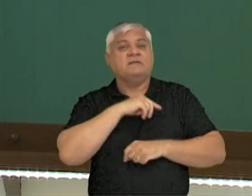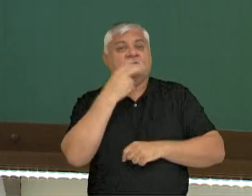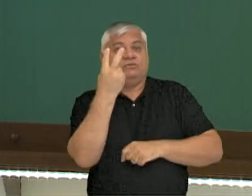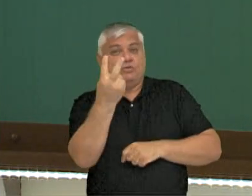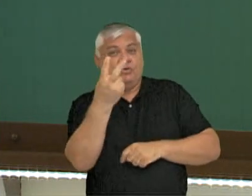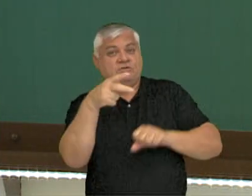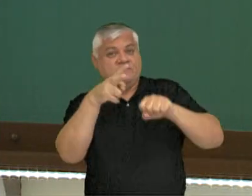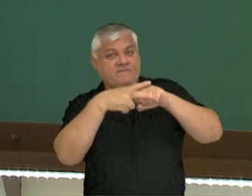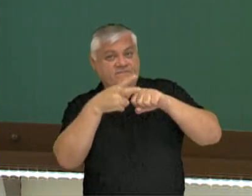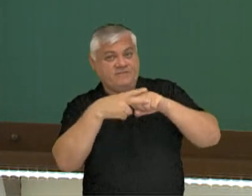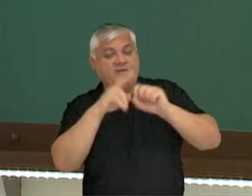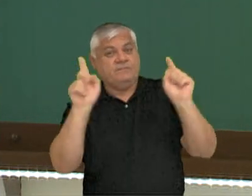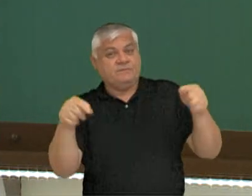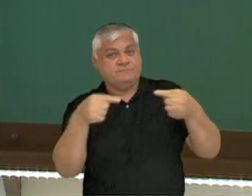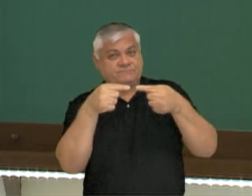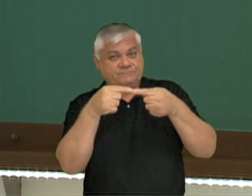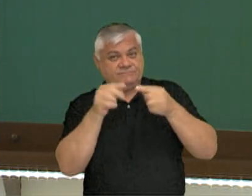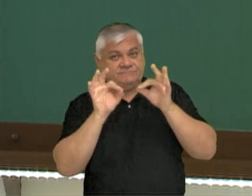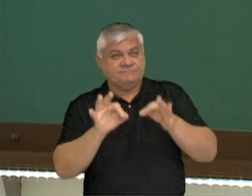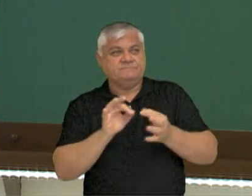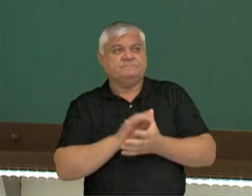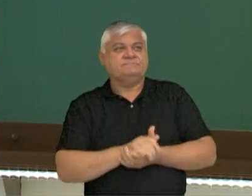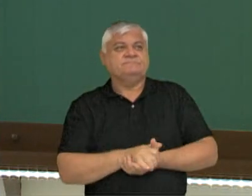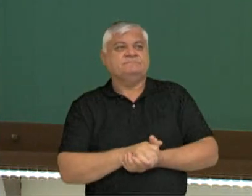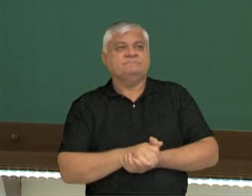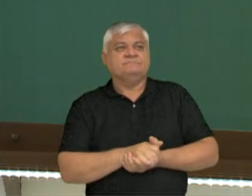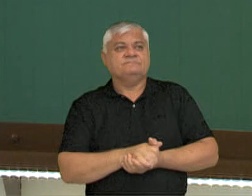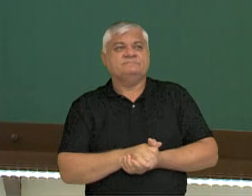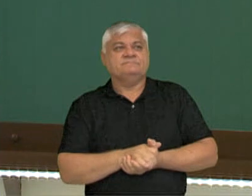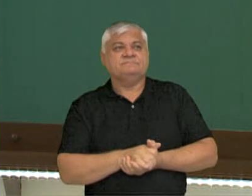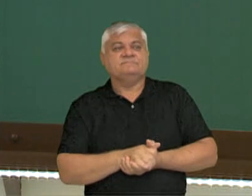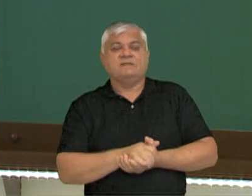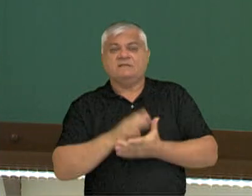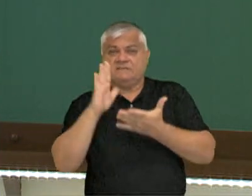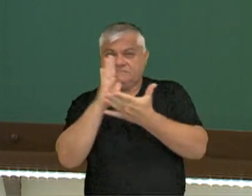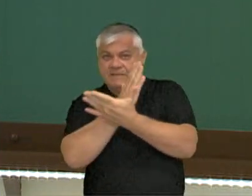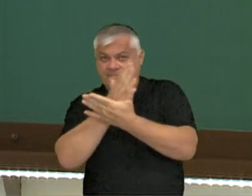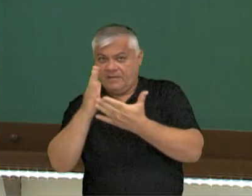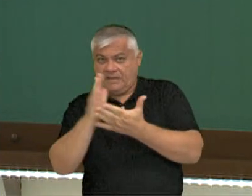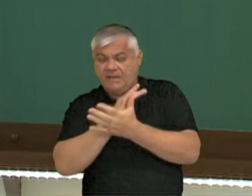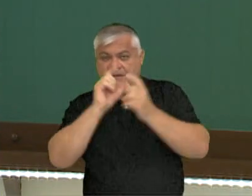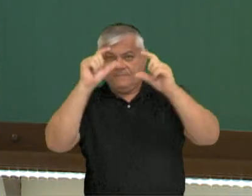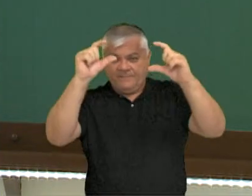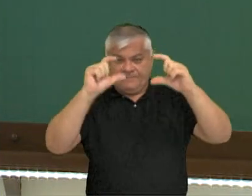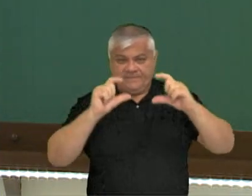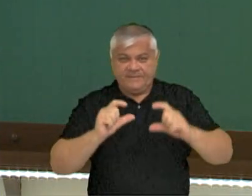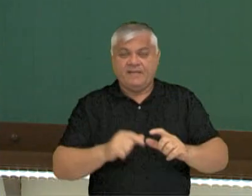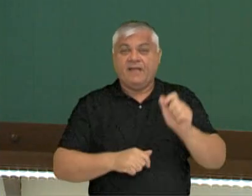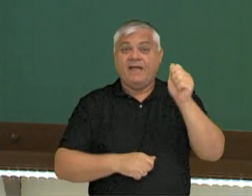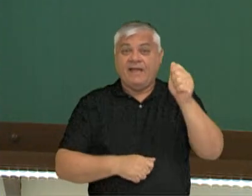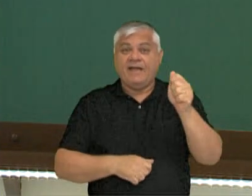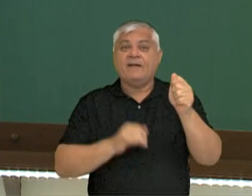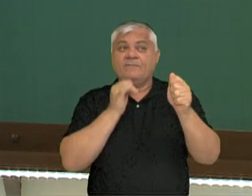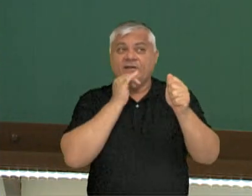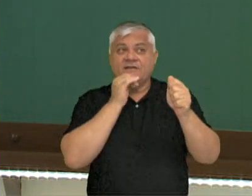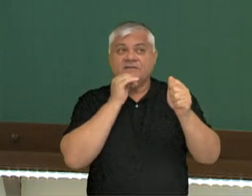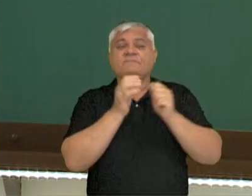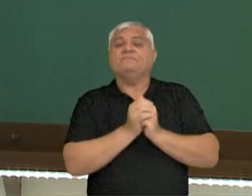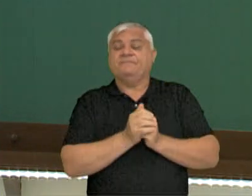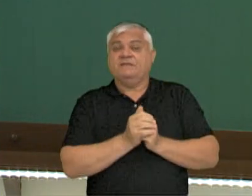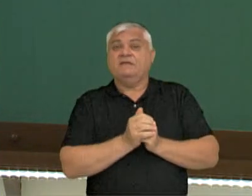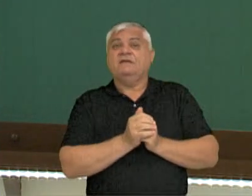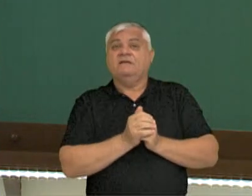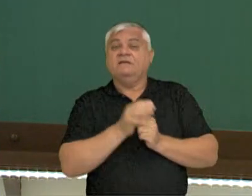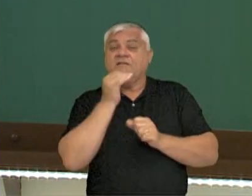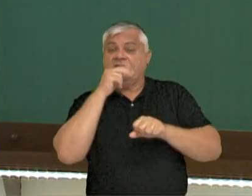verbos na função de um só. Percebeu? Separe as orações e classifique-as como subjetivas